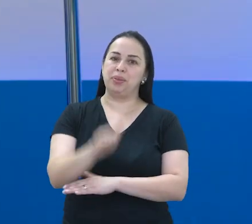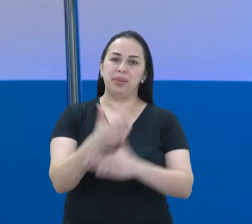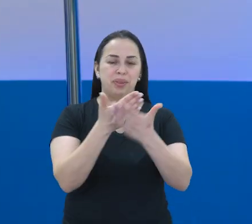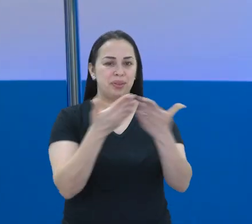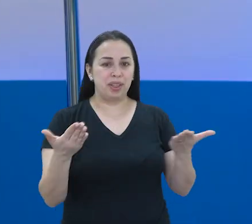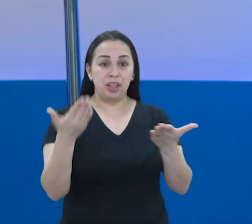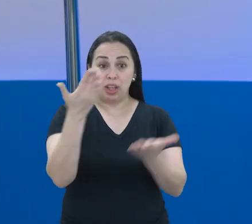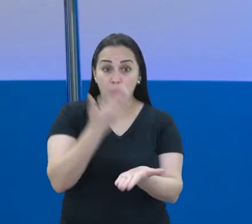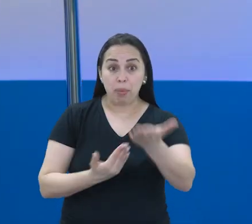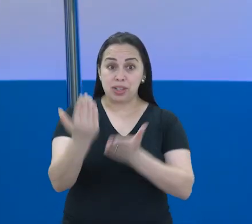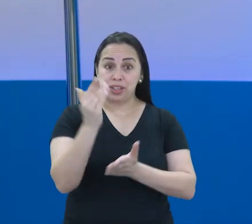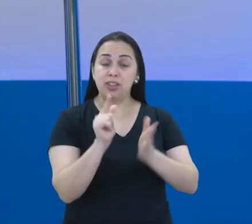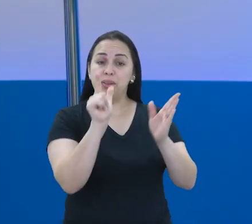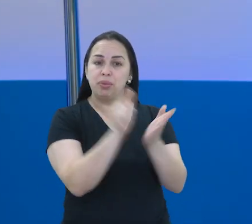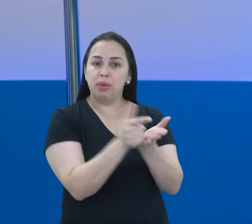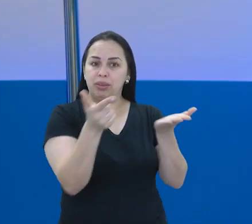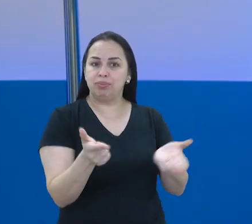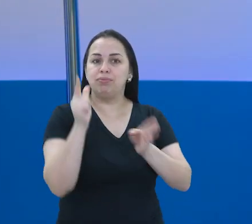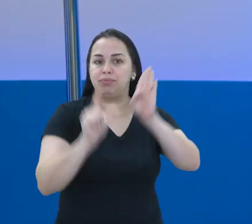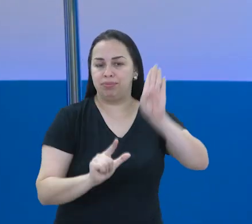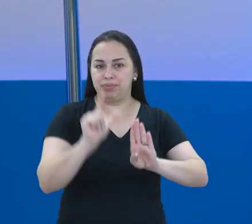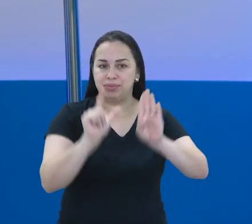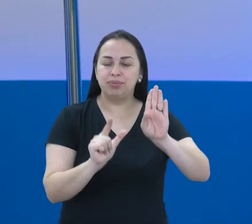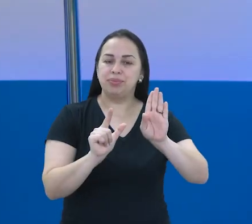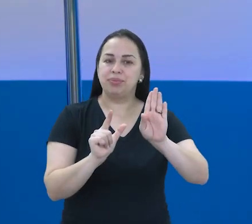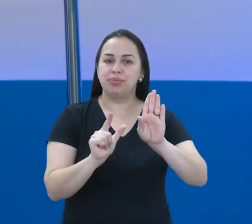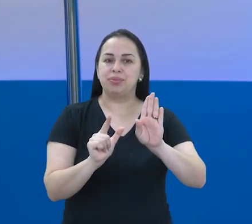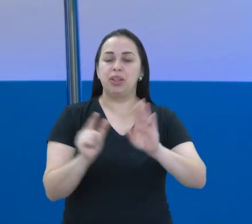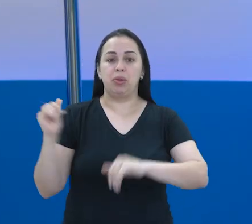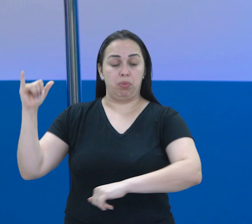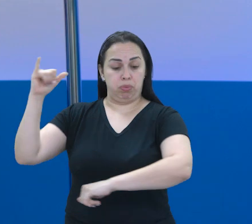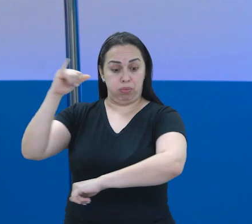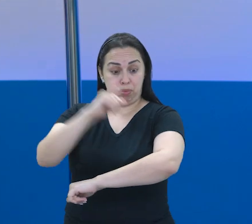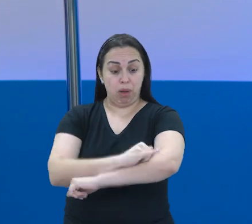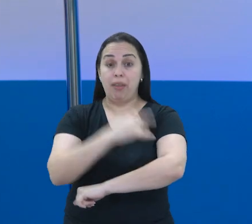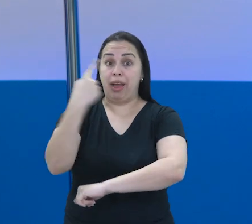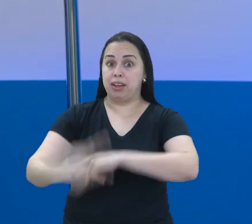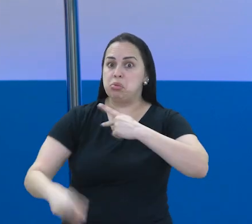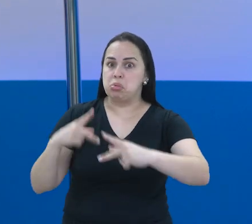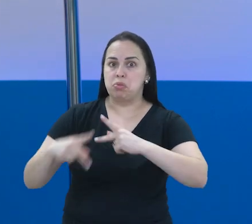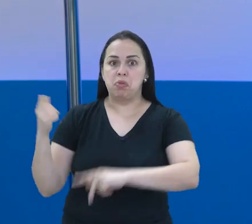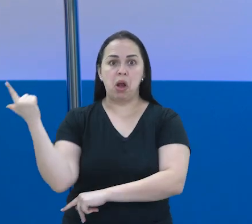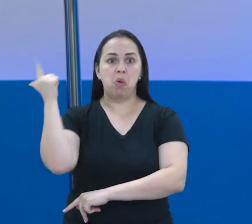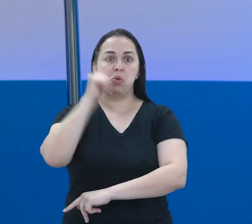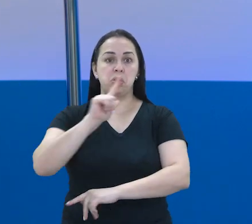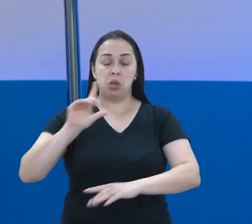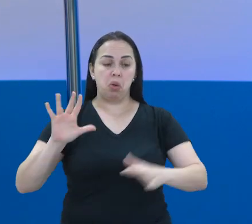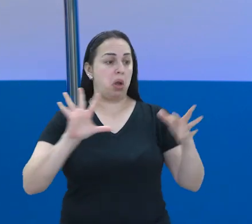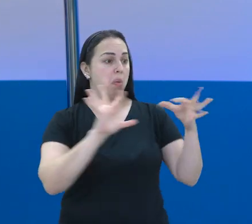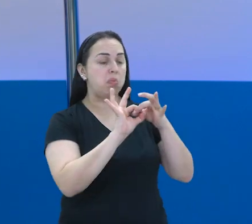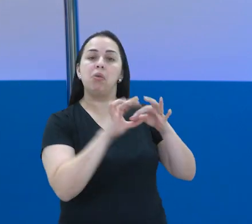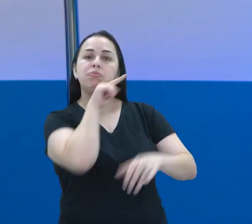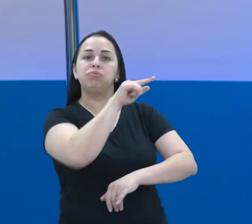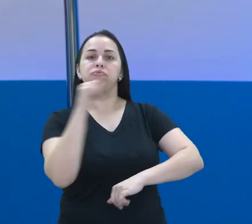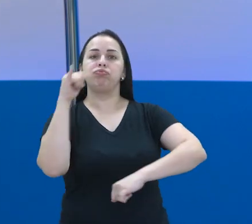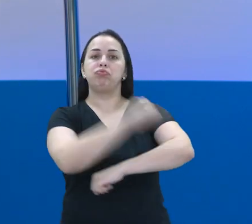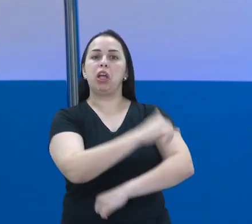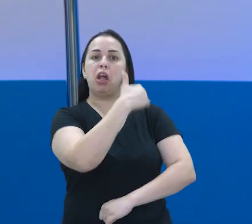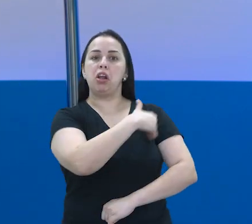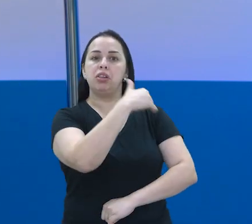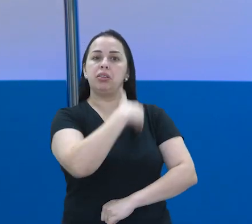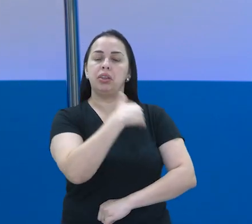Muito boa tarde, estamos no ar com o Boletim Legislativo. O aeroporto de São José dos Campos vai ter conexão para Buenos Aires,